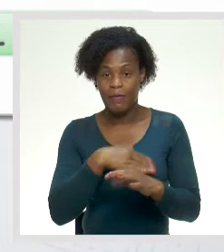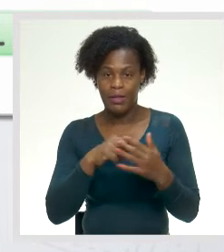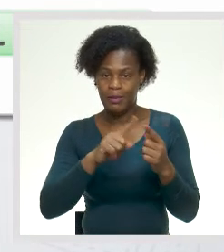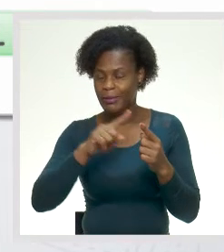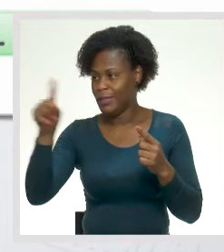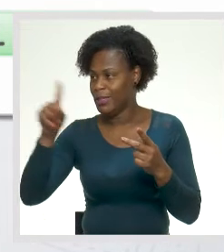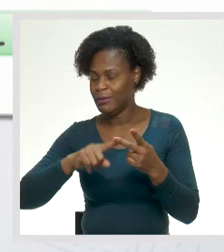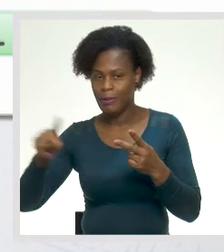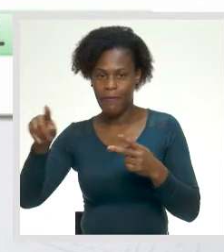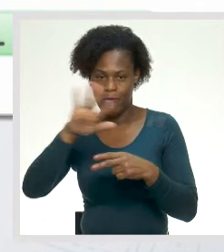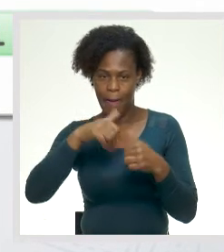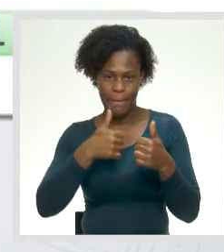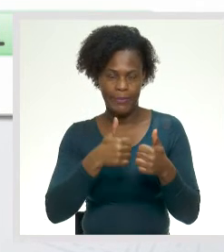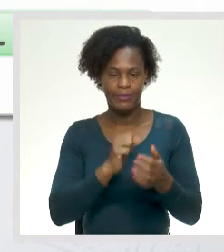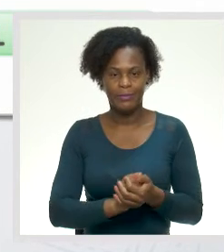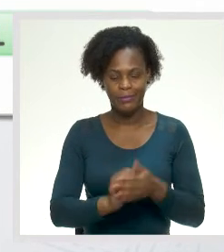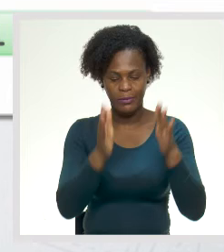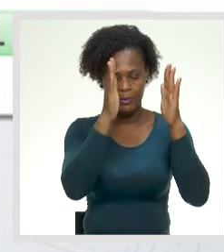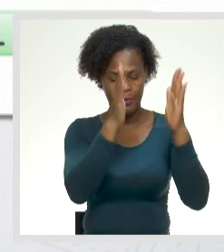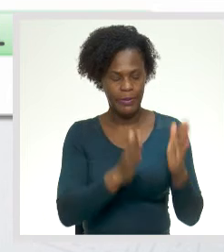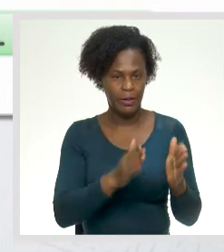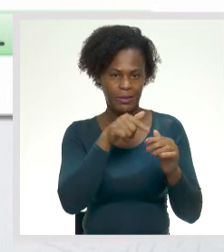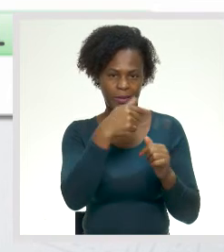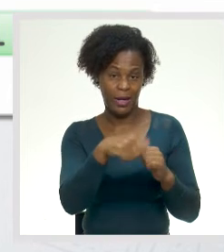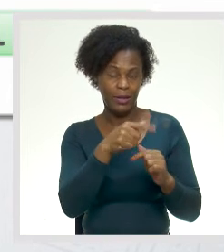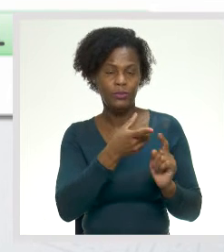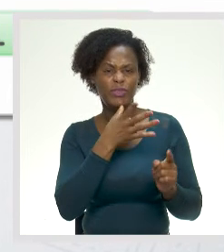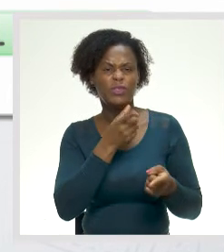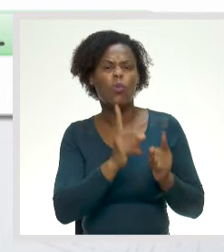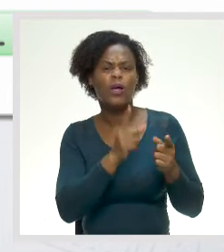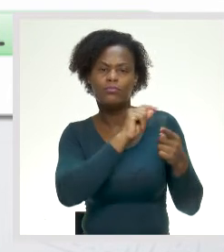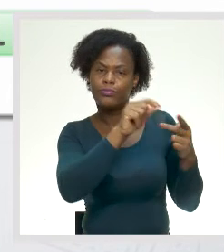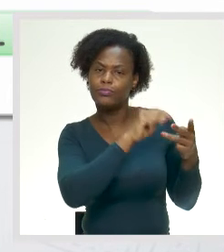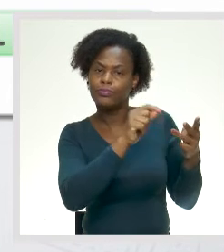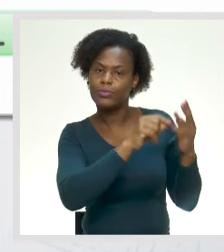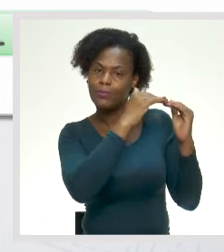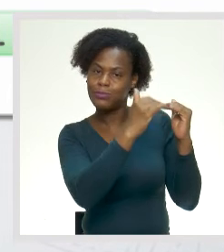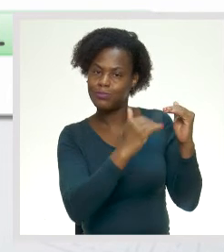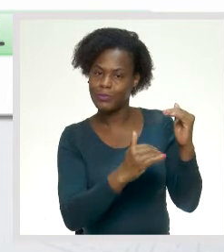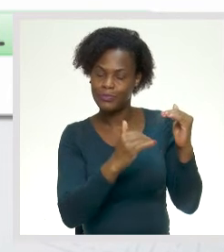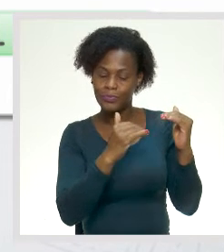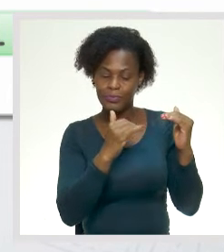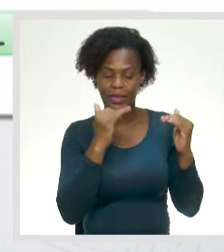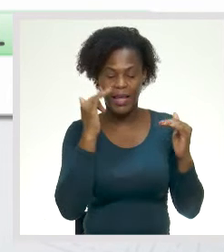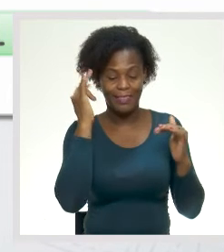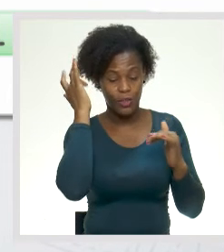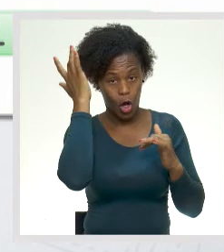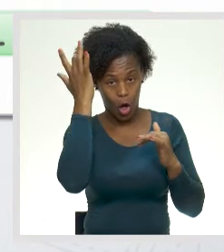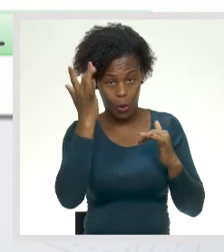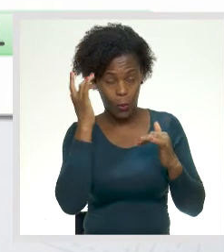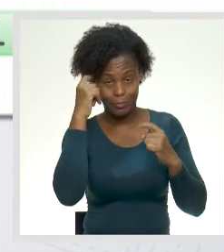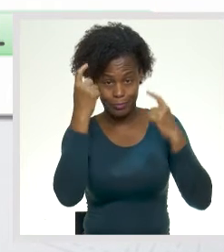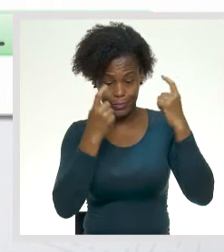de forma acertada. De um lado temos as seguintes características: é teórico e reflexivo,